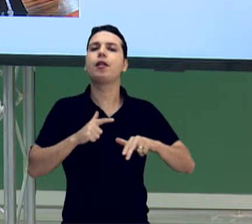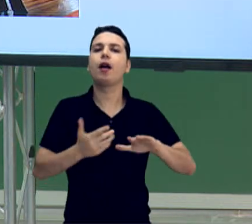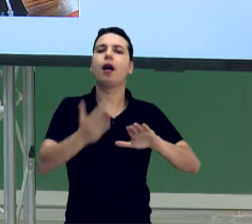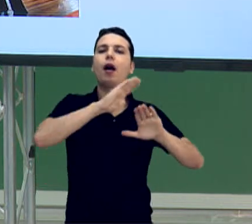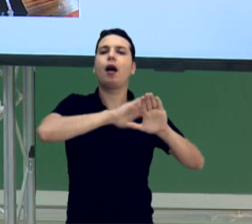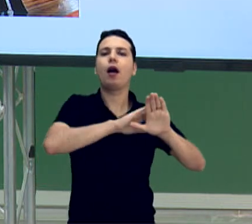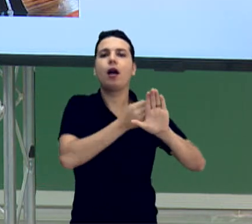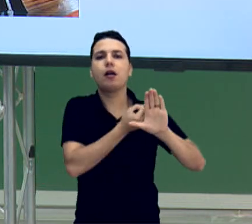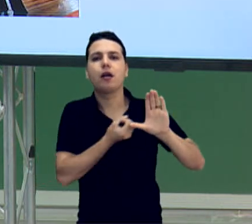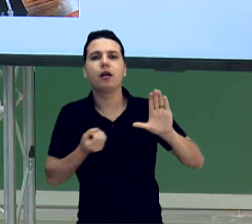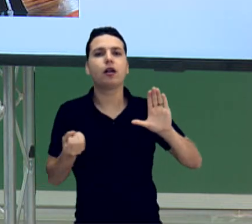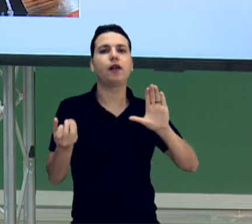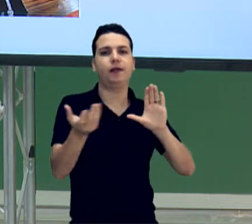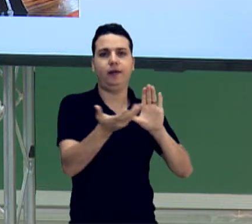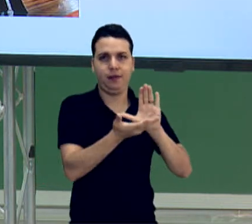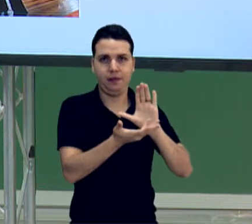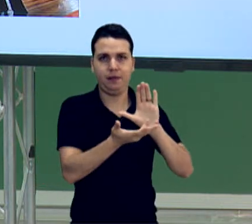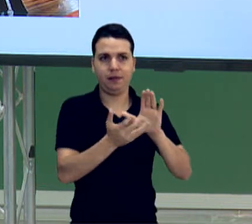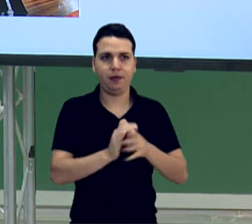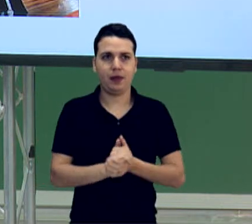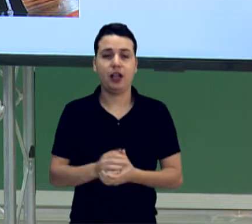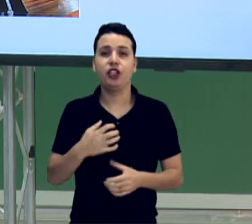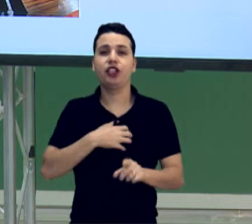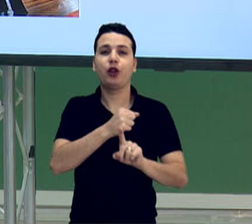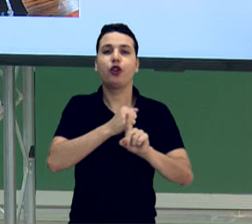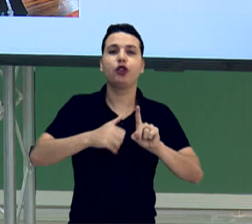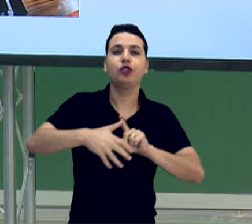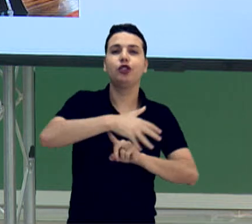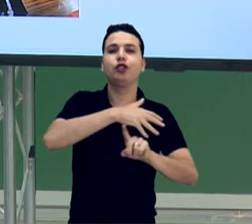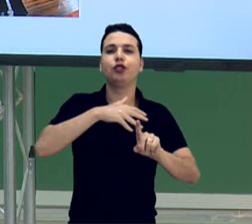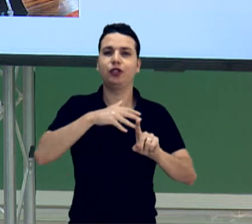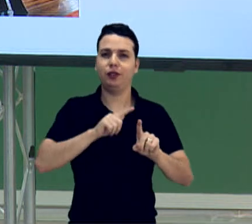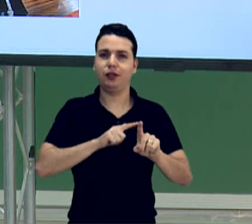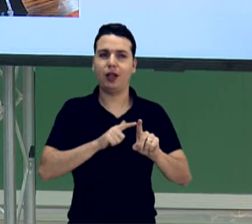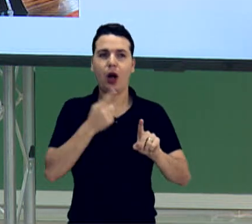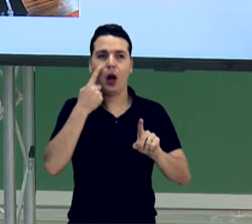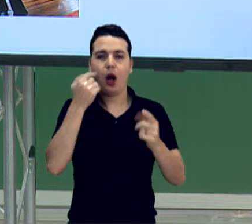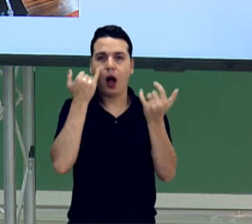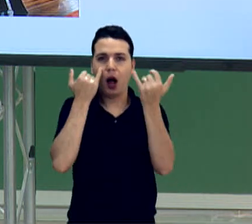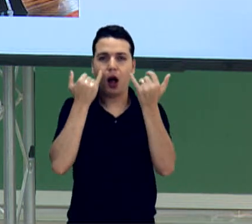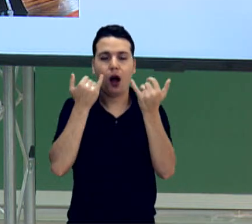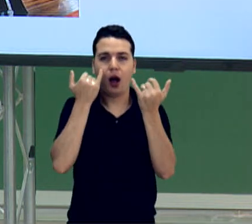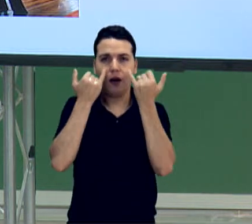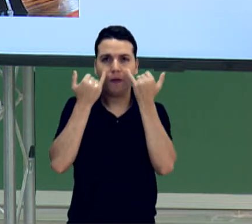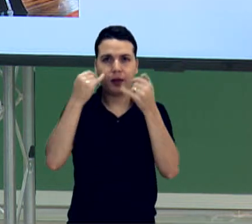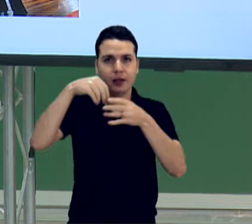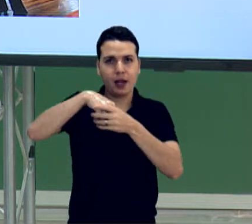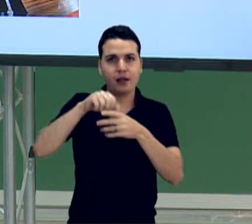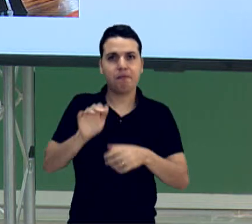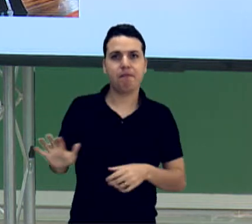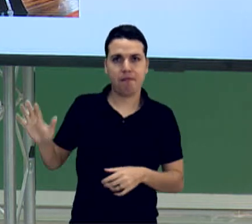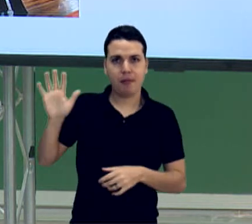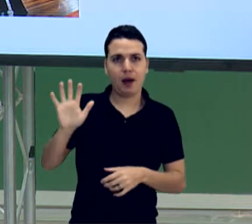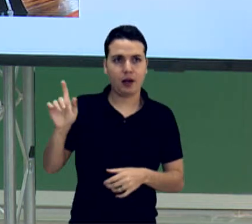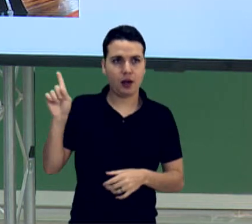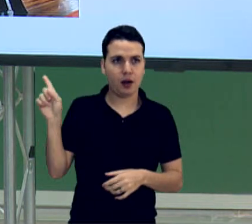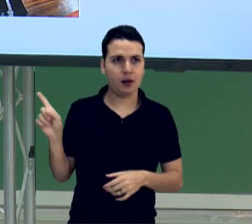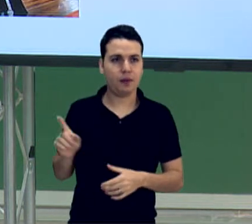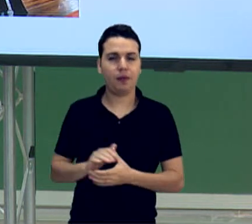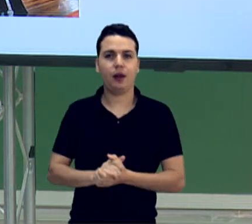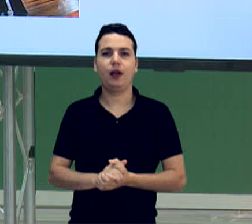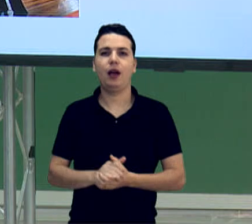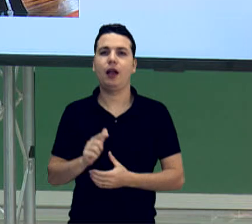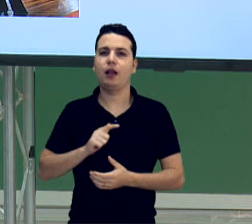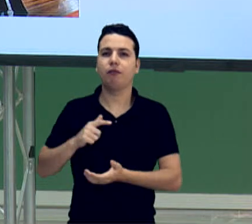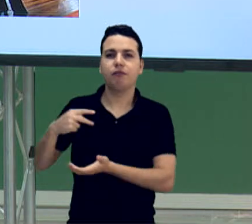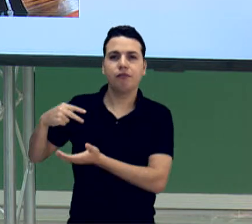acontece, né, nesse caso, de forma social. A gente está vendo aqui nas imagens, né? Então, as pessoas estão tanto